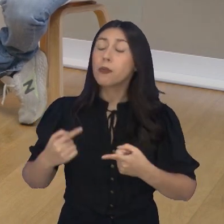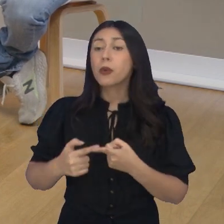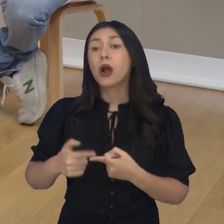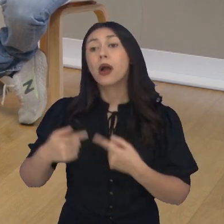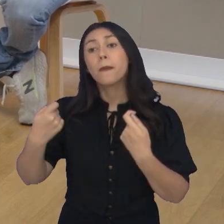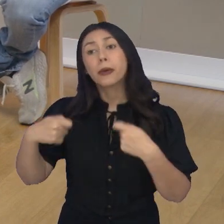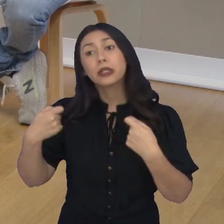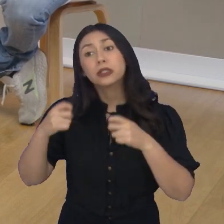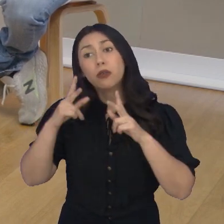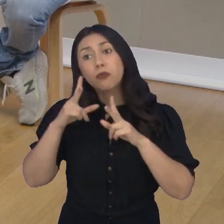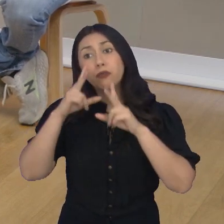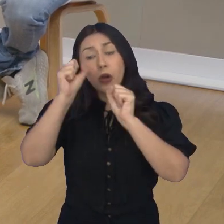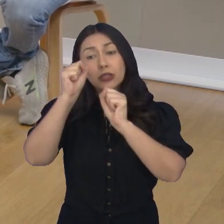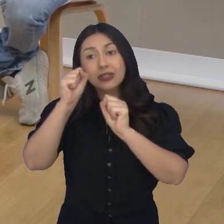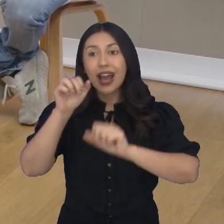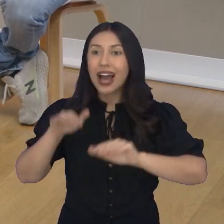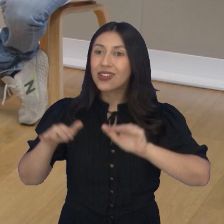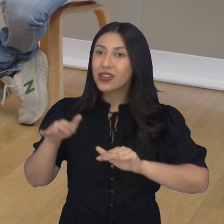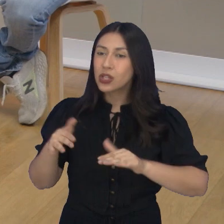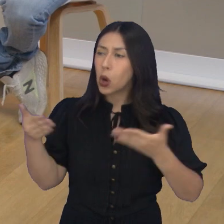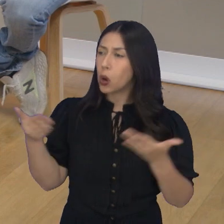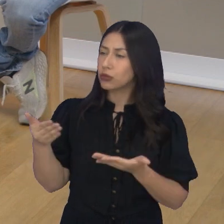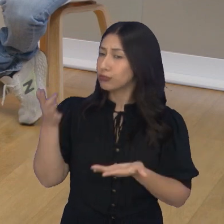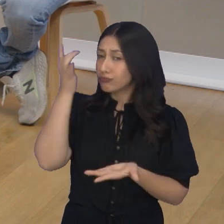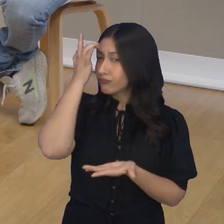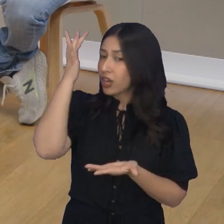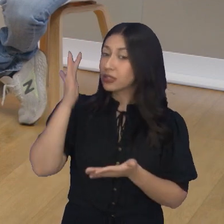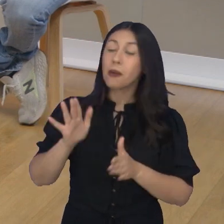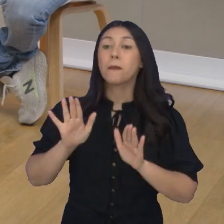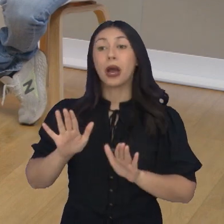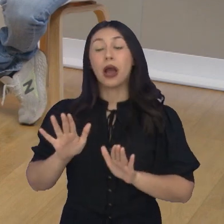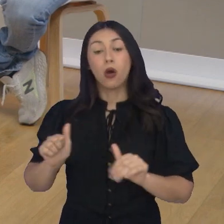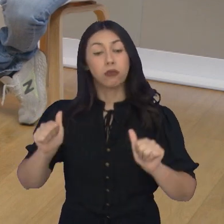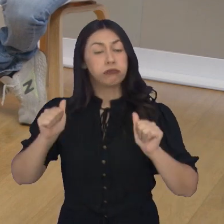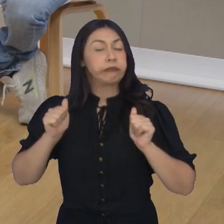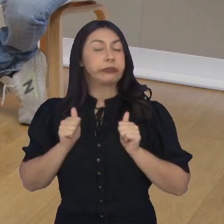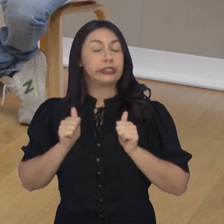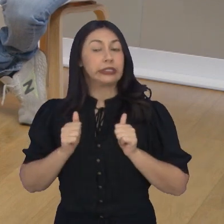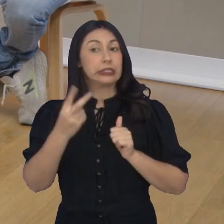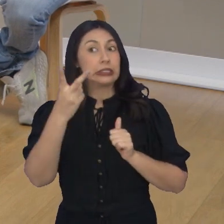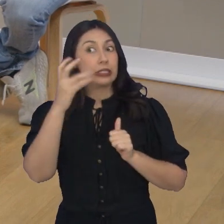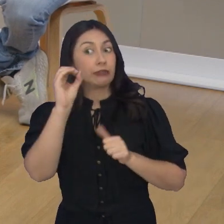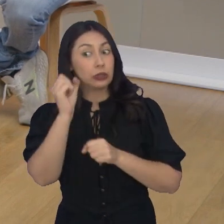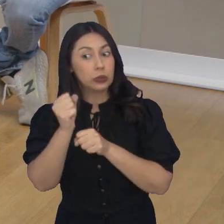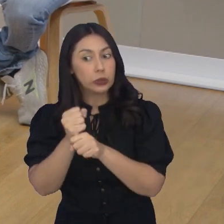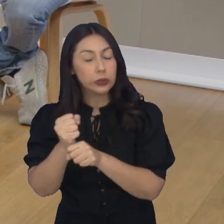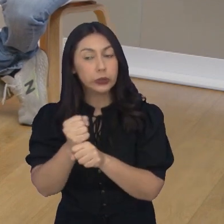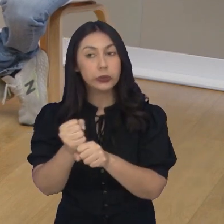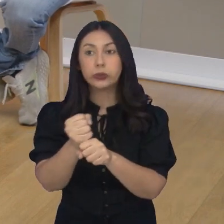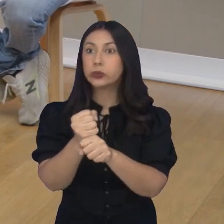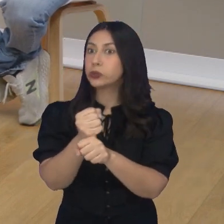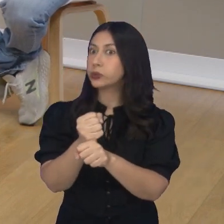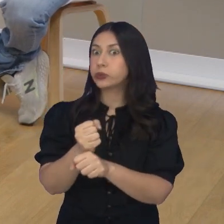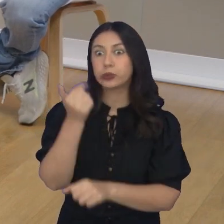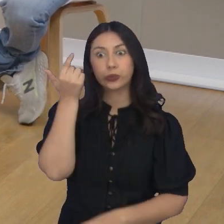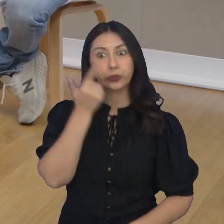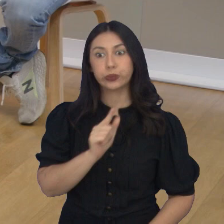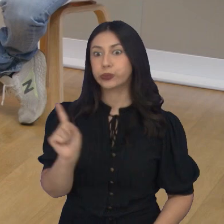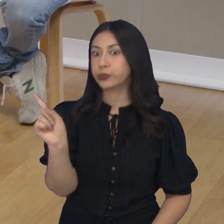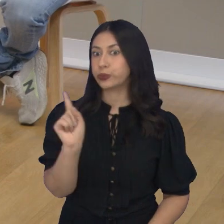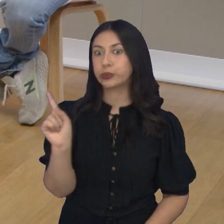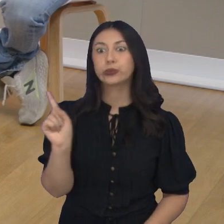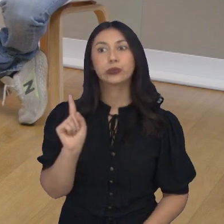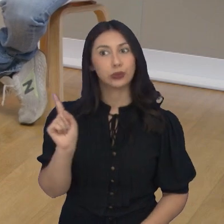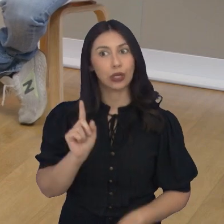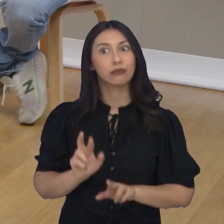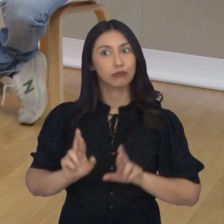ônibus. E hoje parece que isso seja fácil. Mas se você ficar sedentário, daqui 20 anos, coisas que hoje são fáceis... Vai fazer diferença. Exatamente, não vão